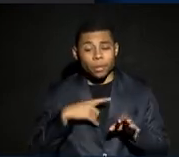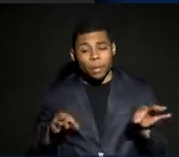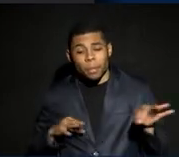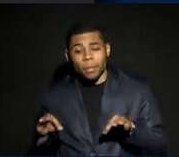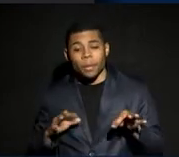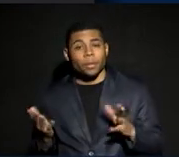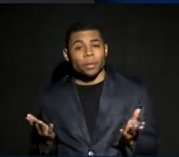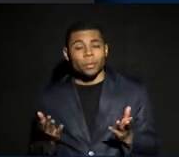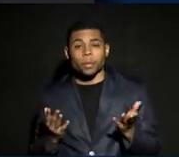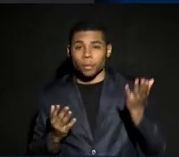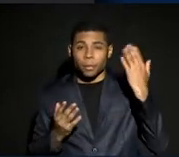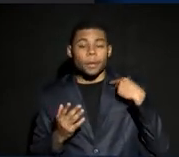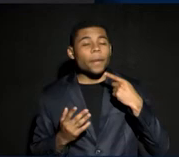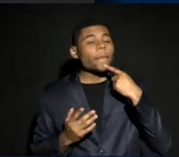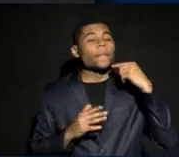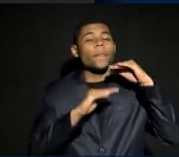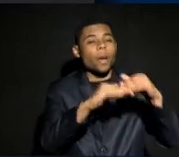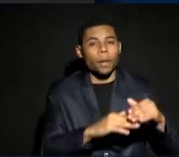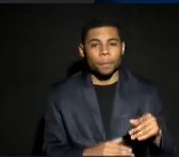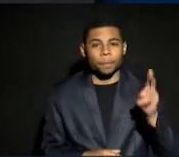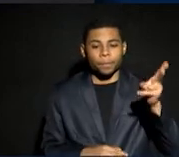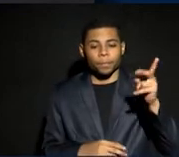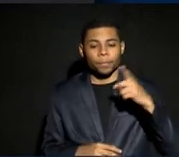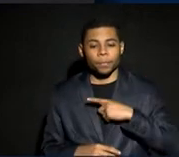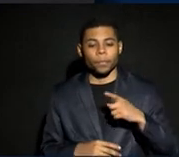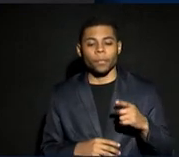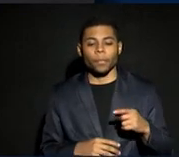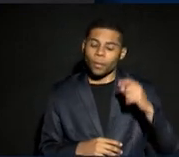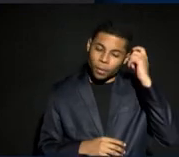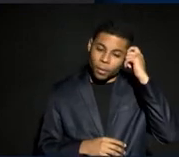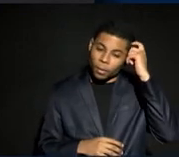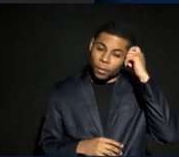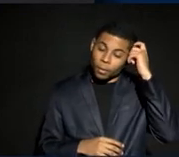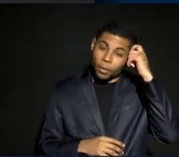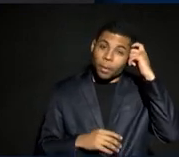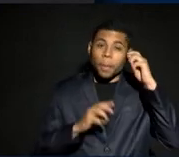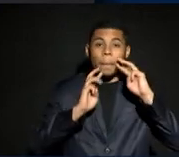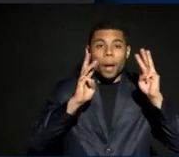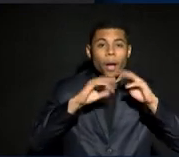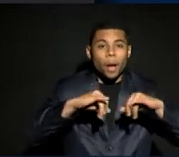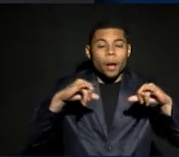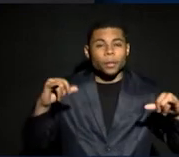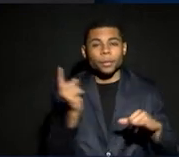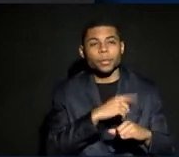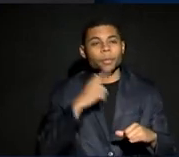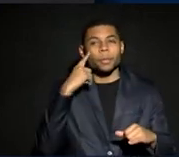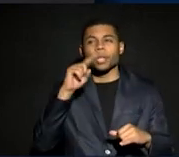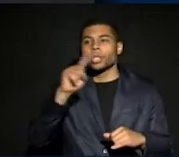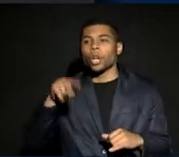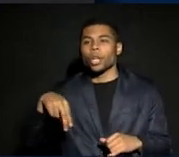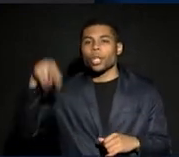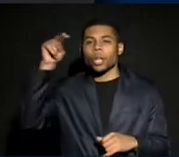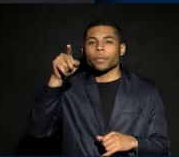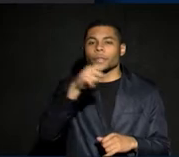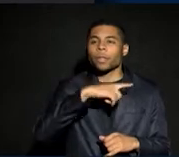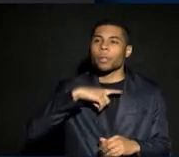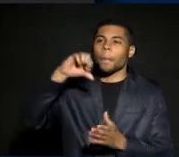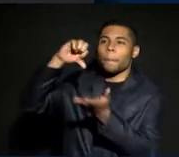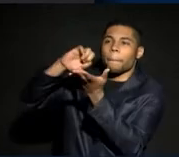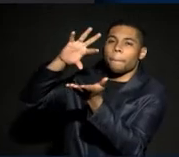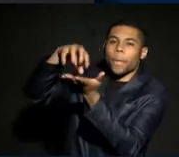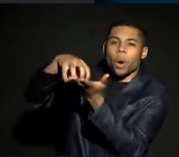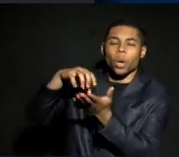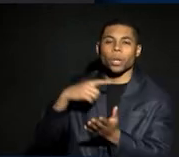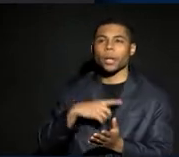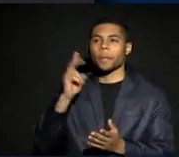planejamento. Falei em tirar a asa fixa do Campo de Marte, para também, na Zona Norte, você ter um polo,